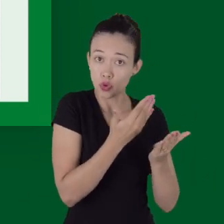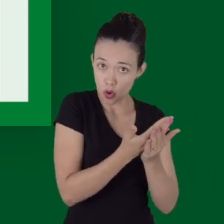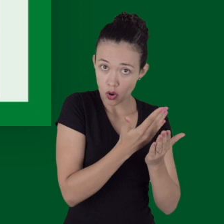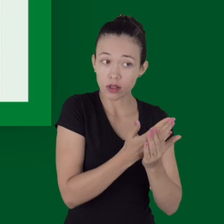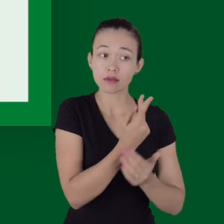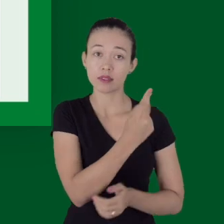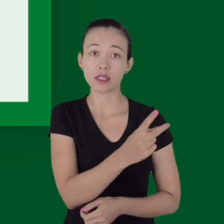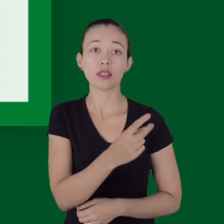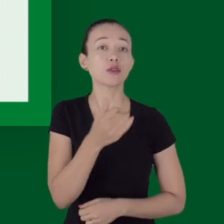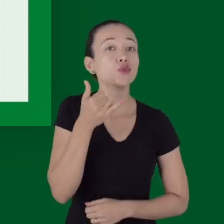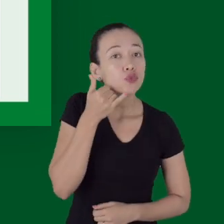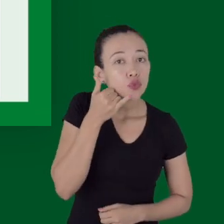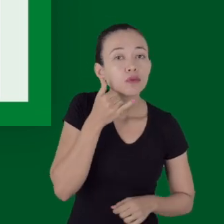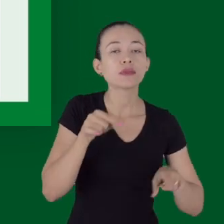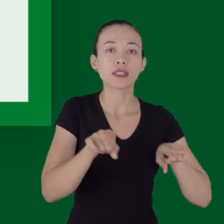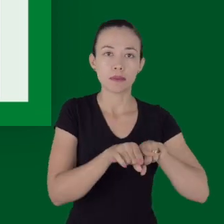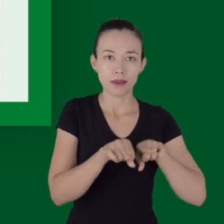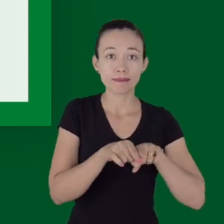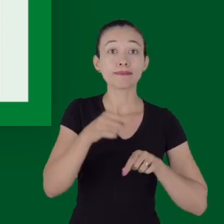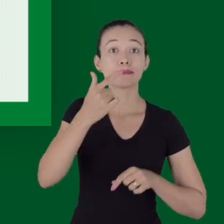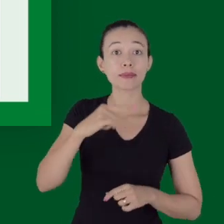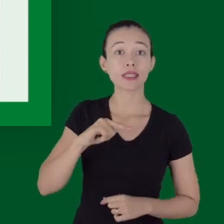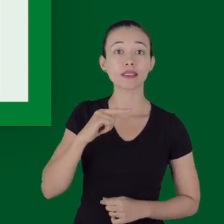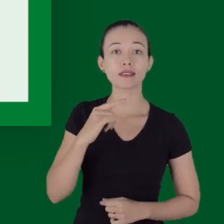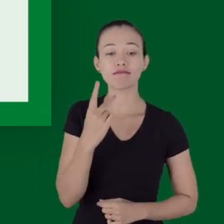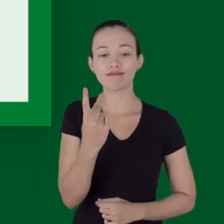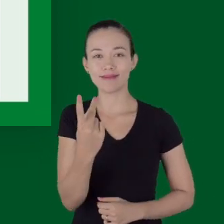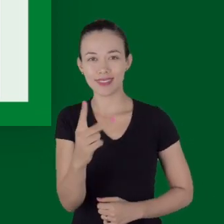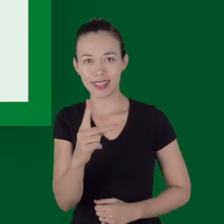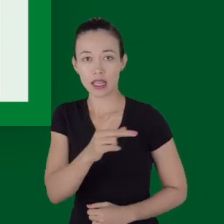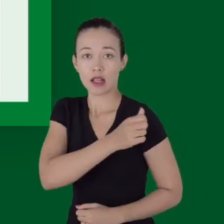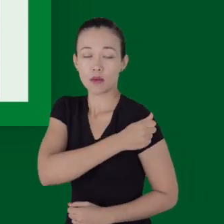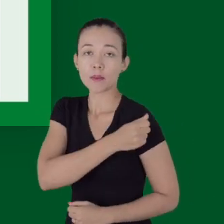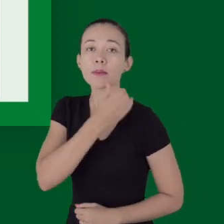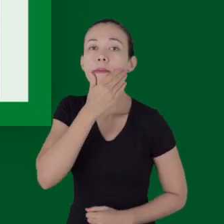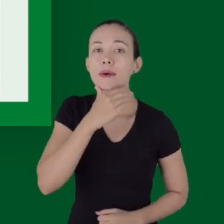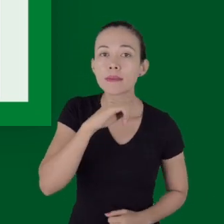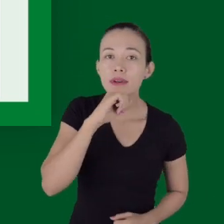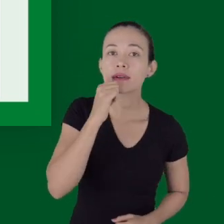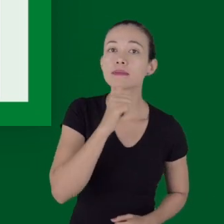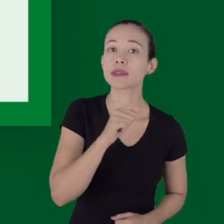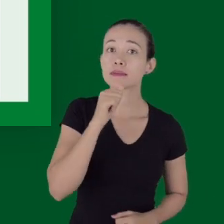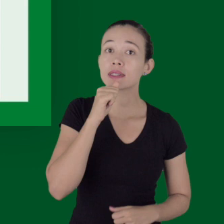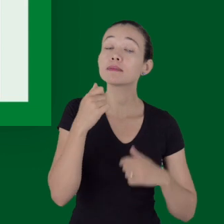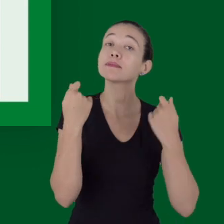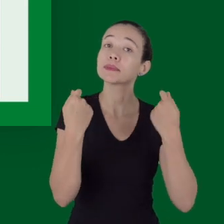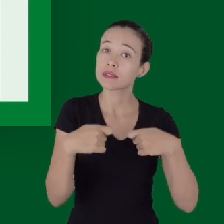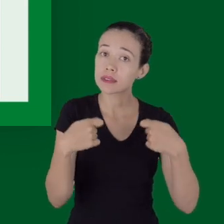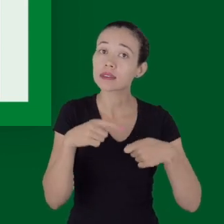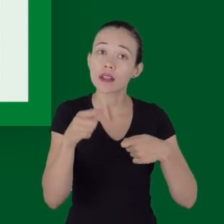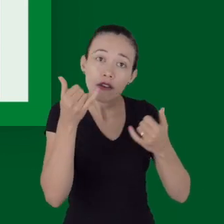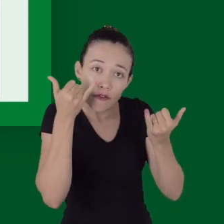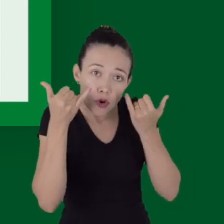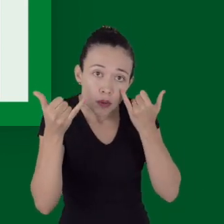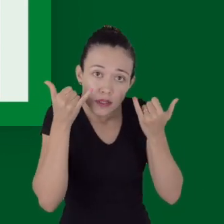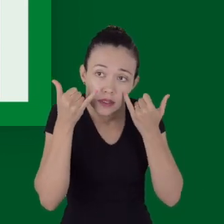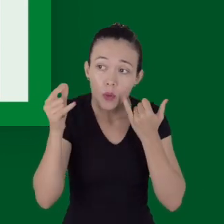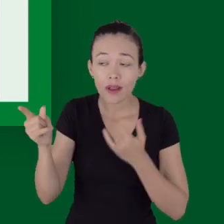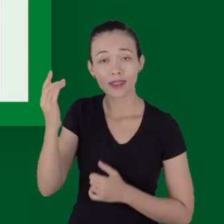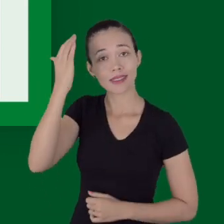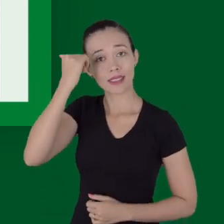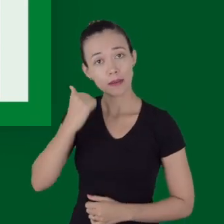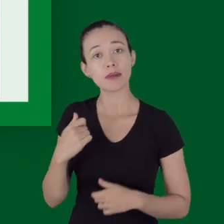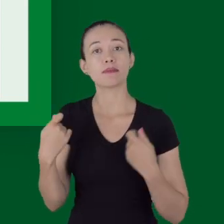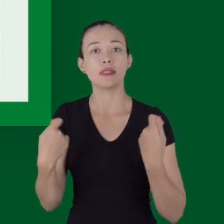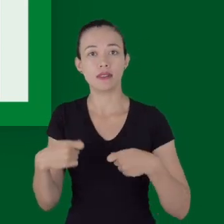os pais terem essas informações também para fazer essa ponte entre a equipe de saúde e a